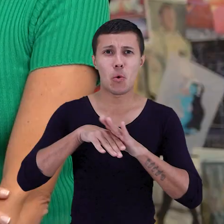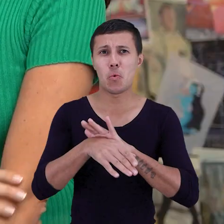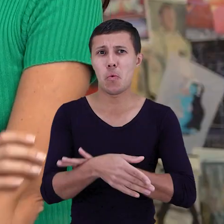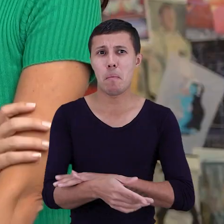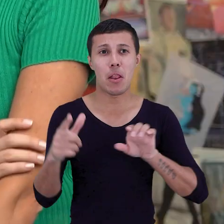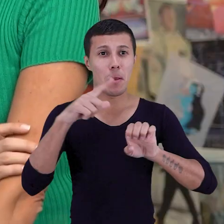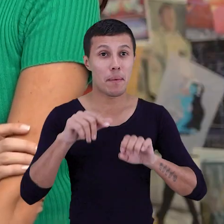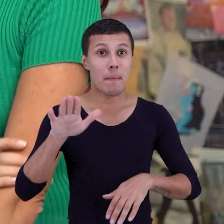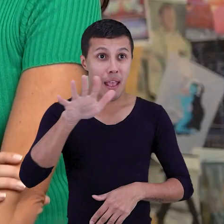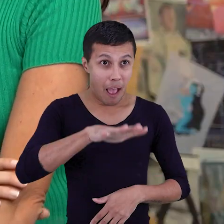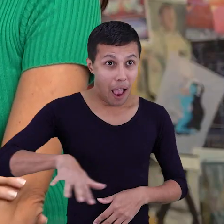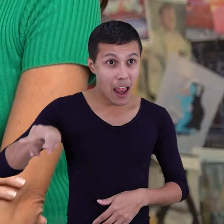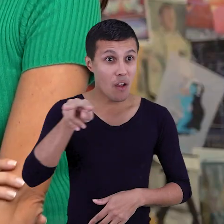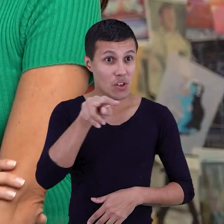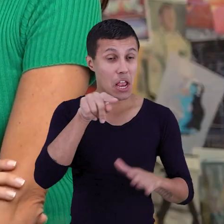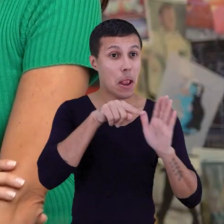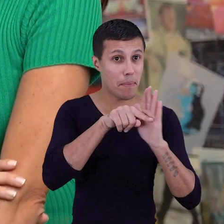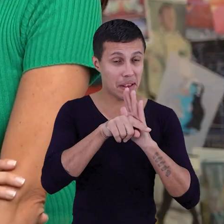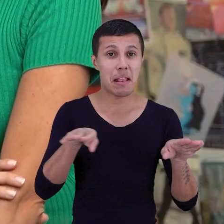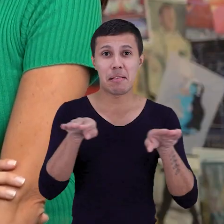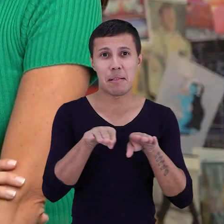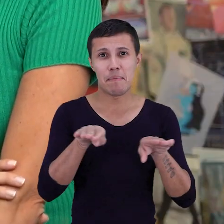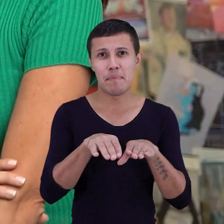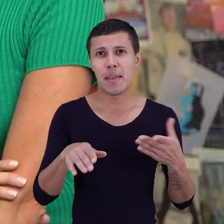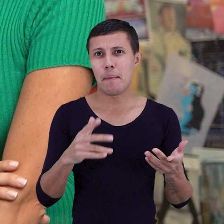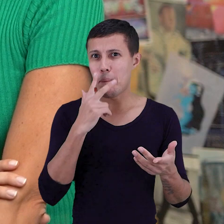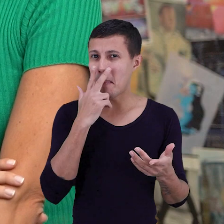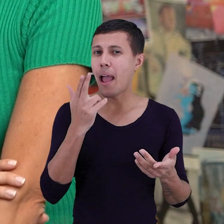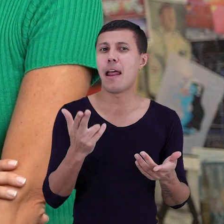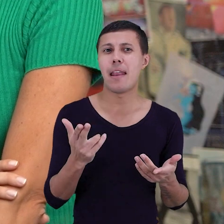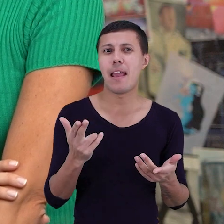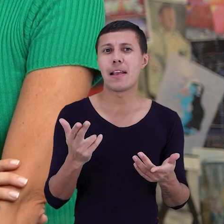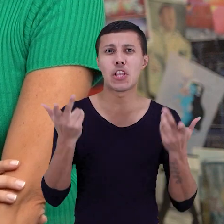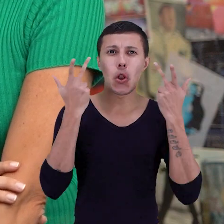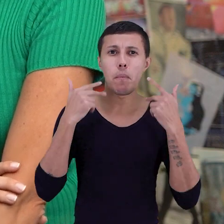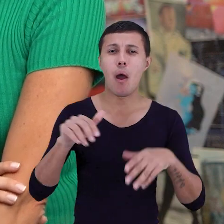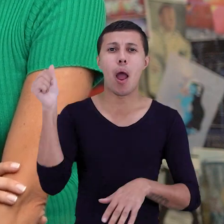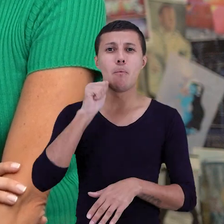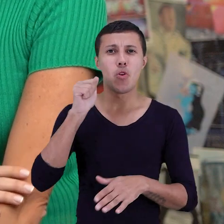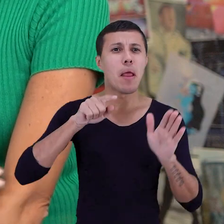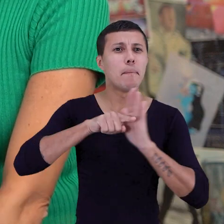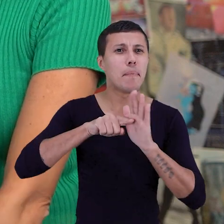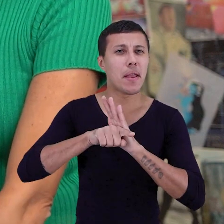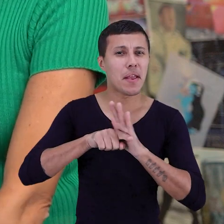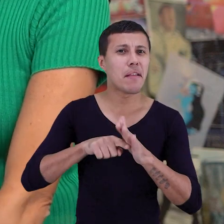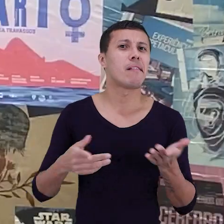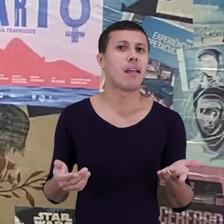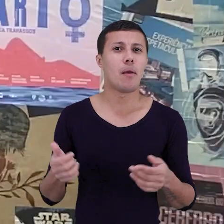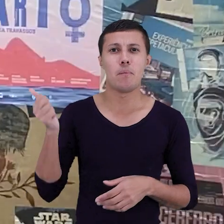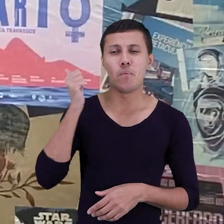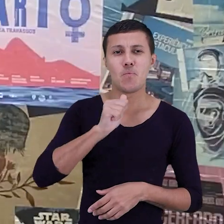empreendedorismo. E na área de vocês, talvez na pesquisa, também já deve ser bastante comum a presença de mulheres, né? E mulheres que